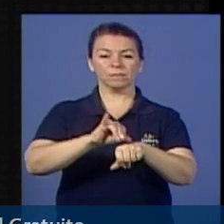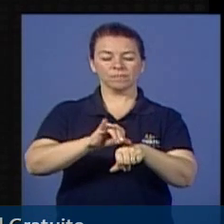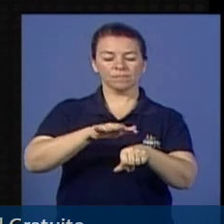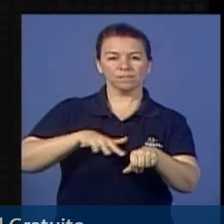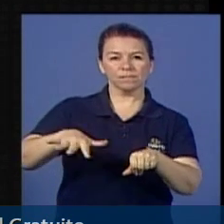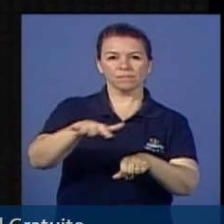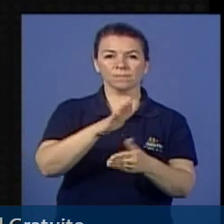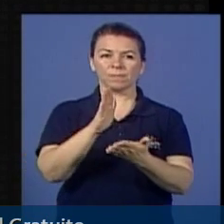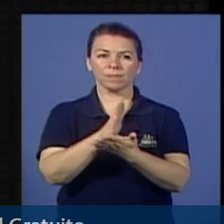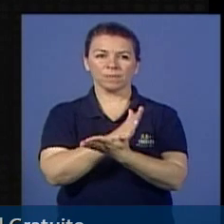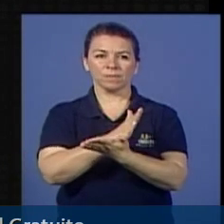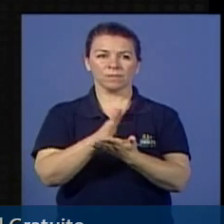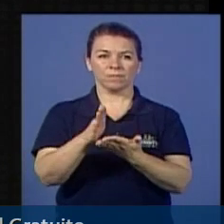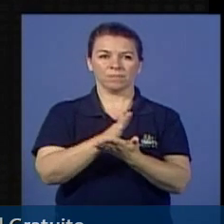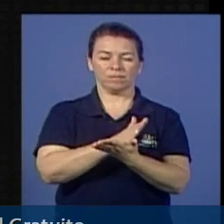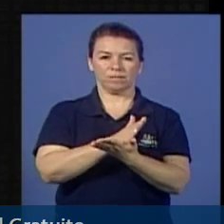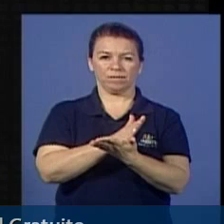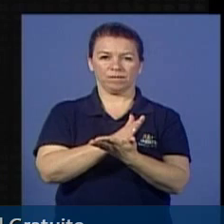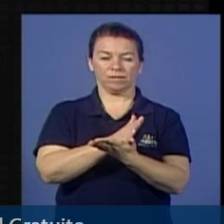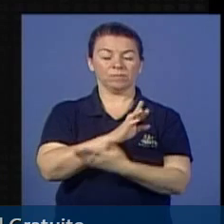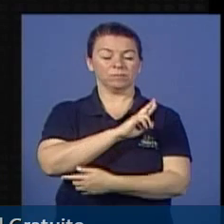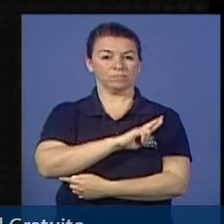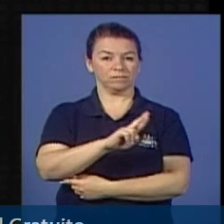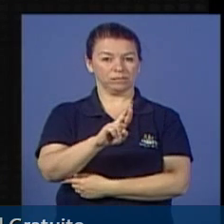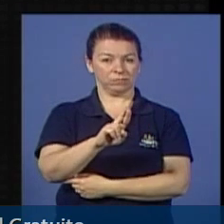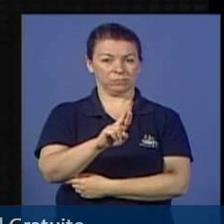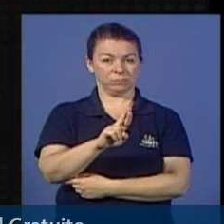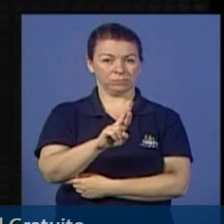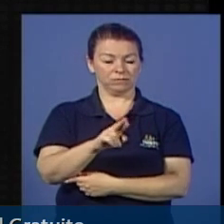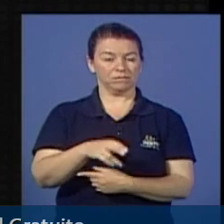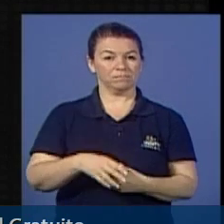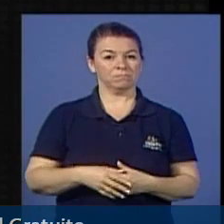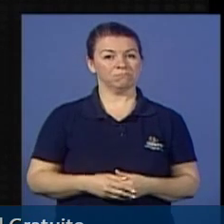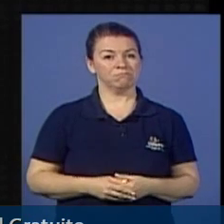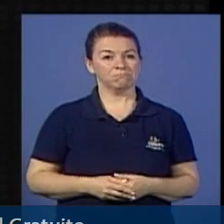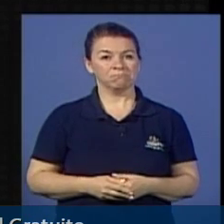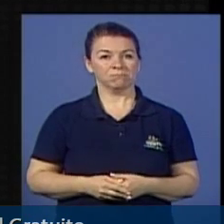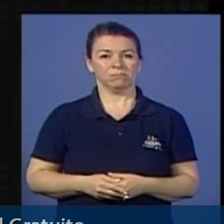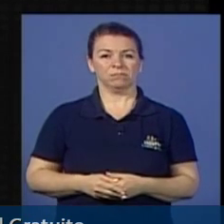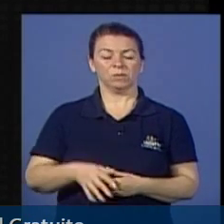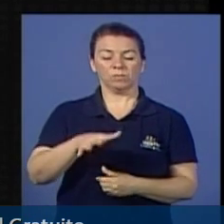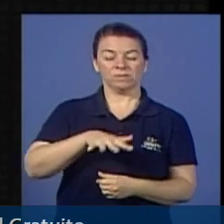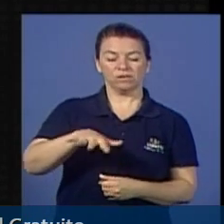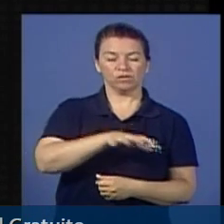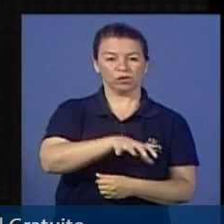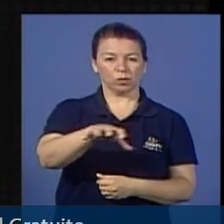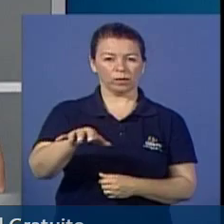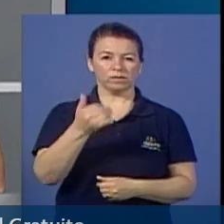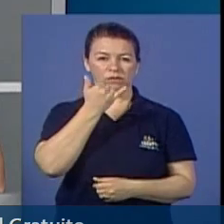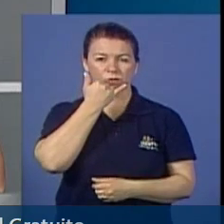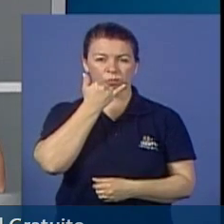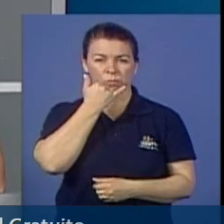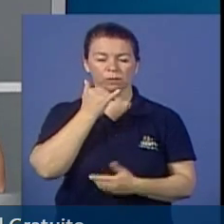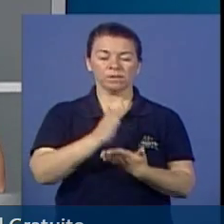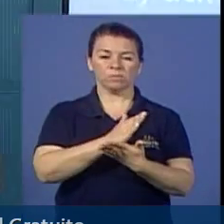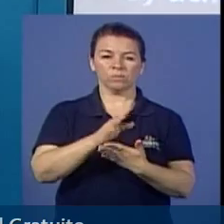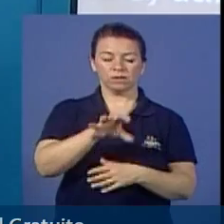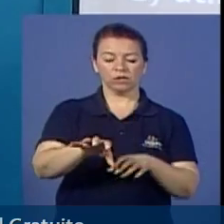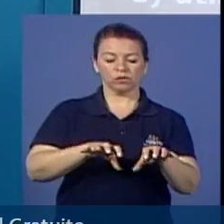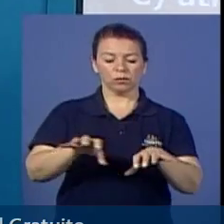de algumas regiões. Parece que esta aqui poderia ser, Corujo, o você acha? Eles estão